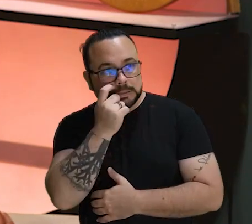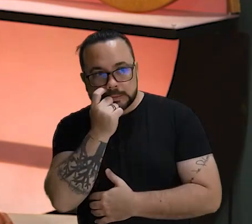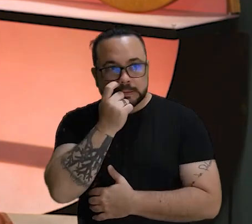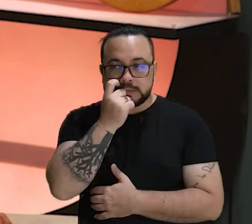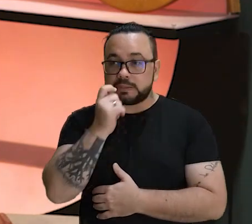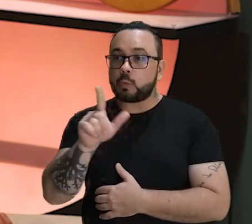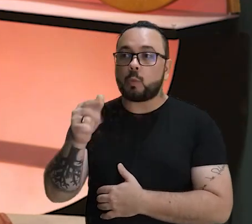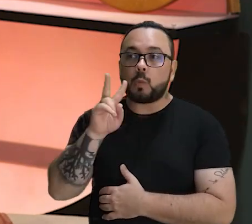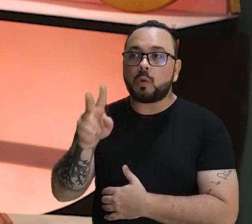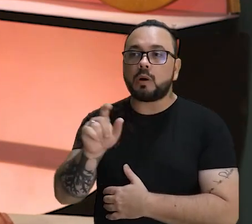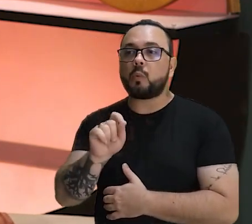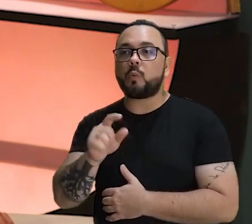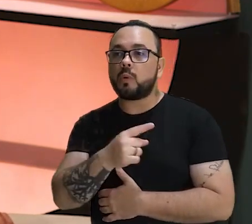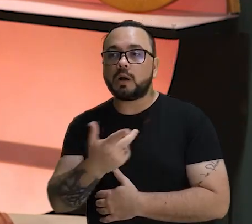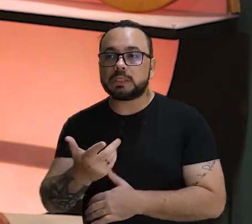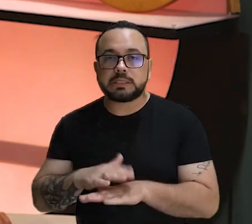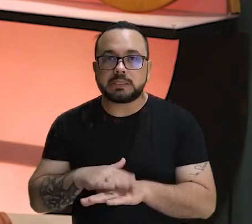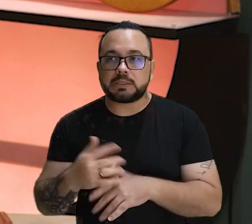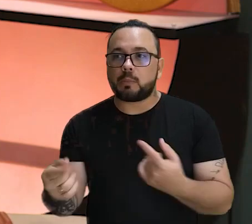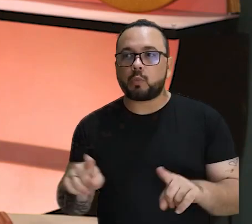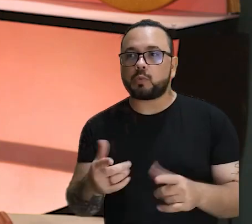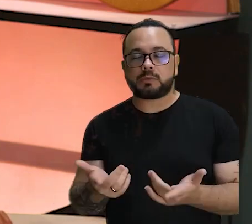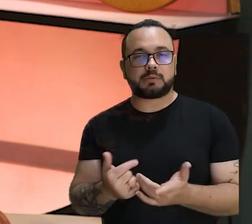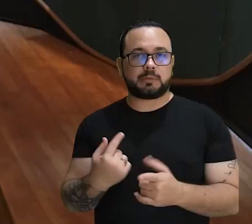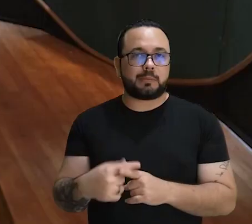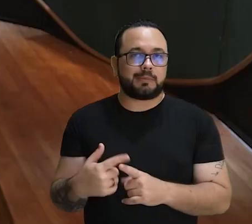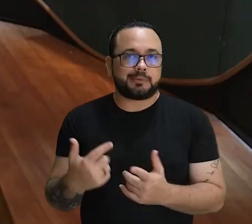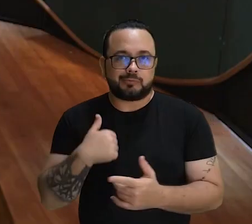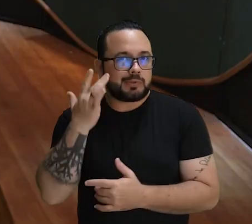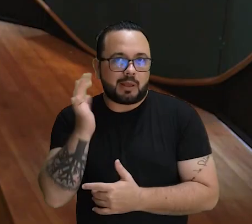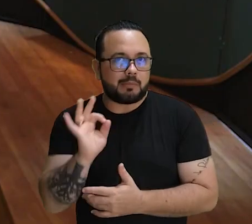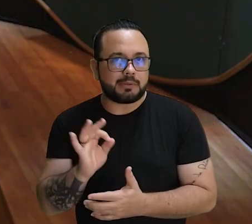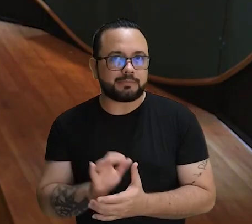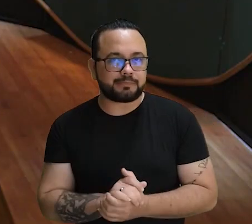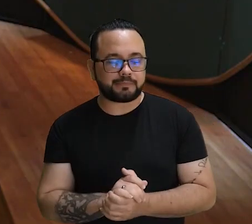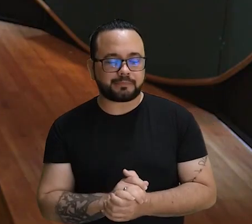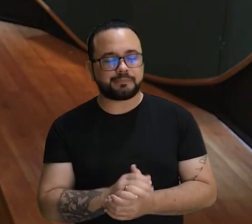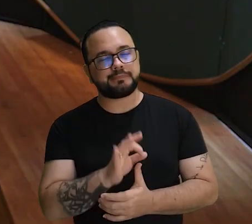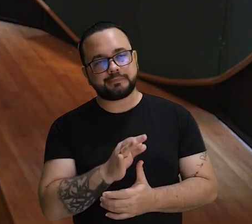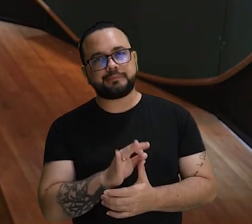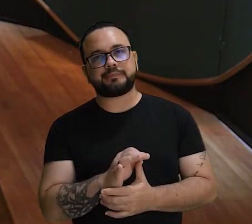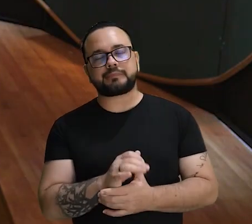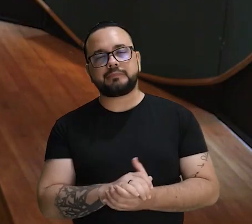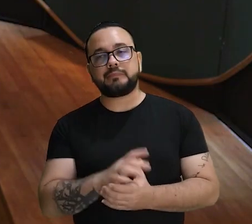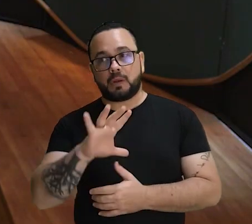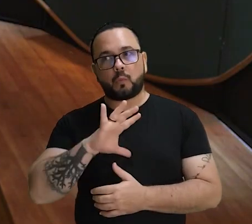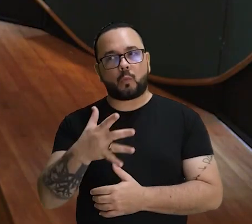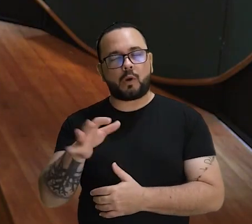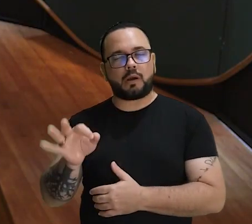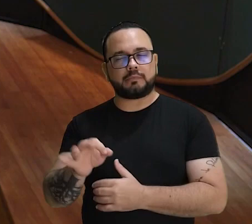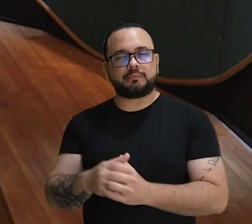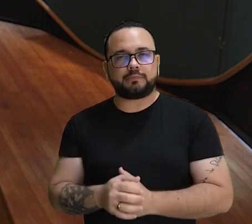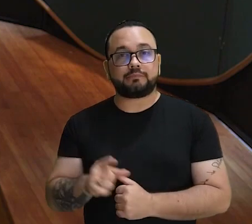você, pro Elinho, eu perguntava que vem agora, vai, o que, né? que eu faço. É isso, né? Ousadia pura.